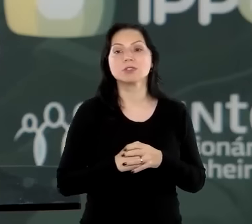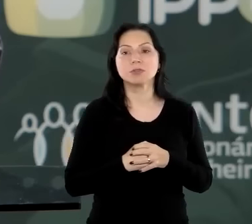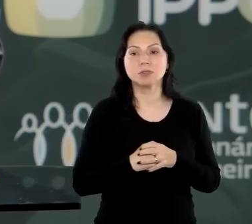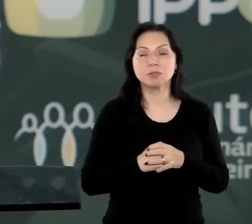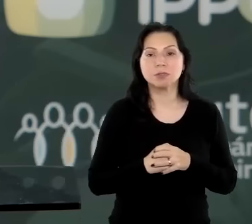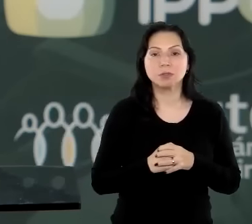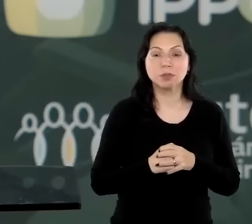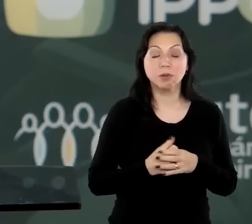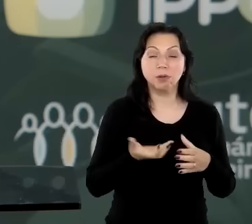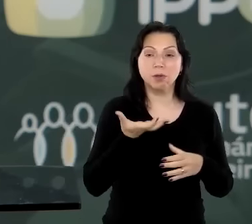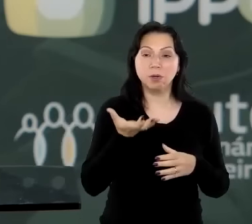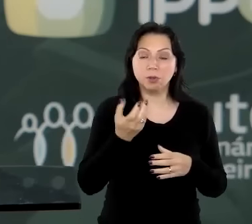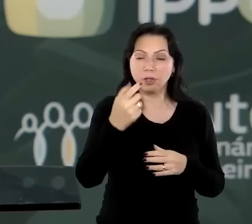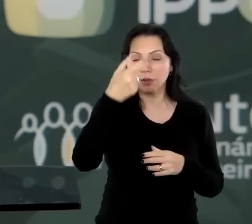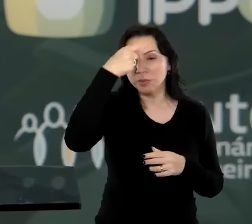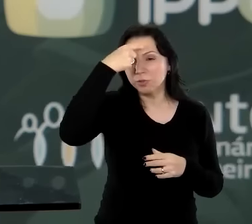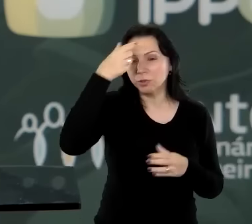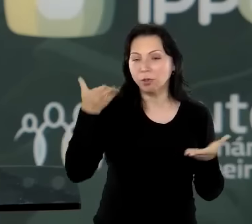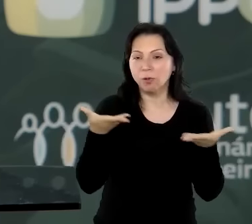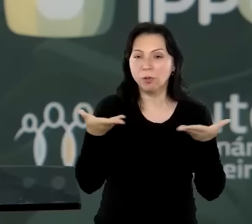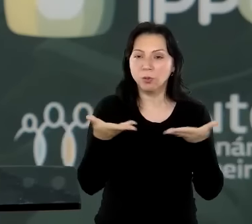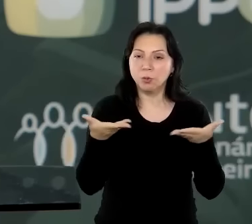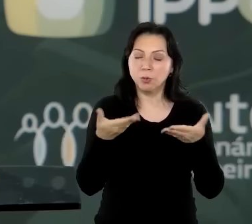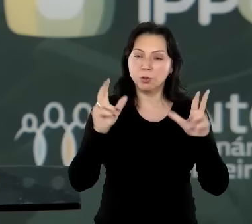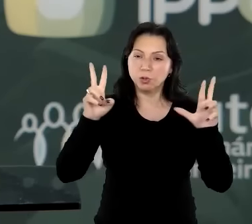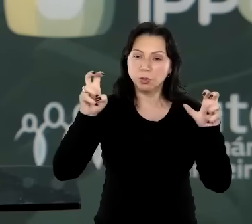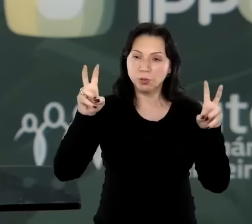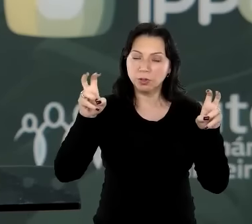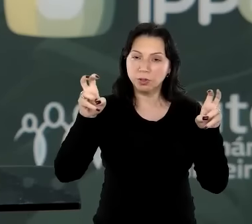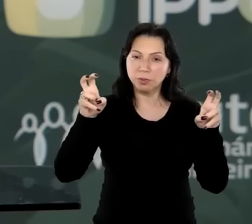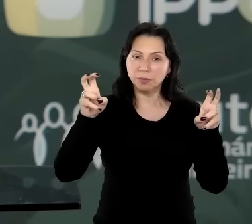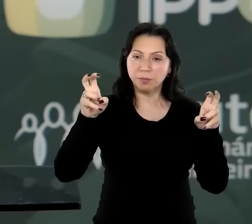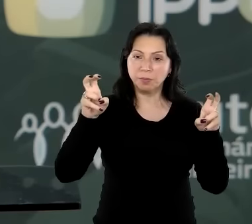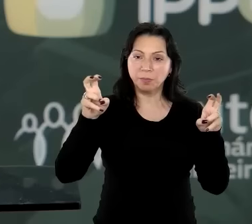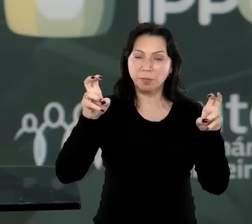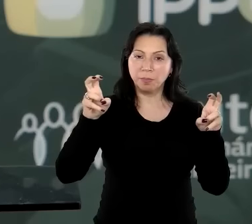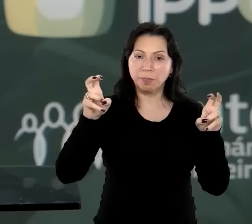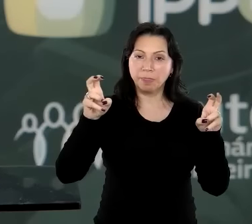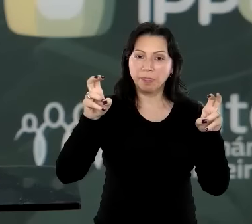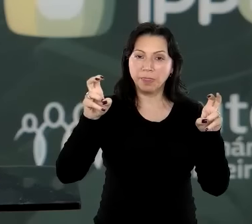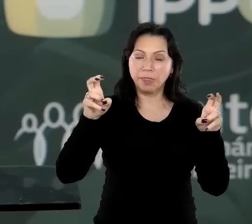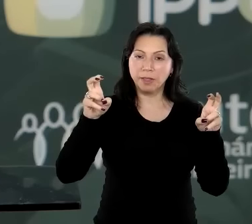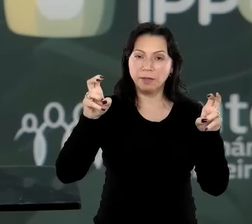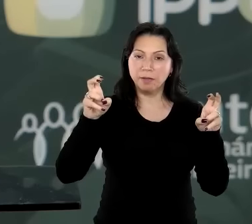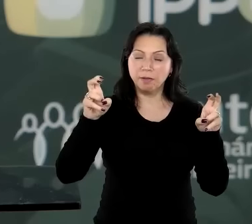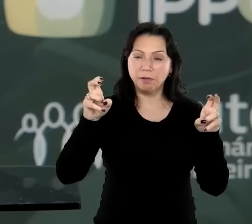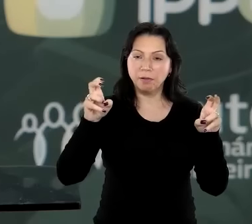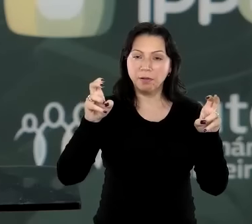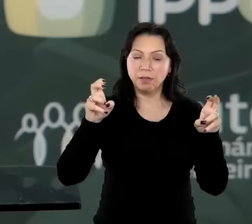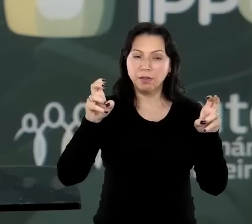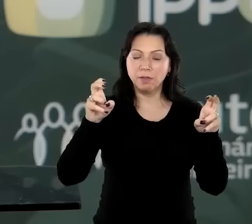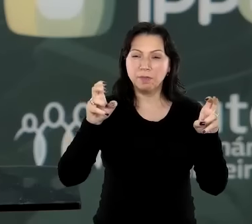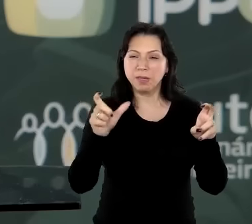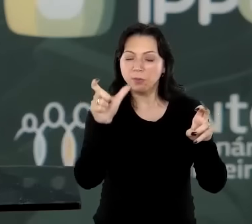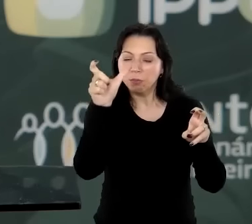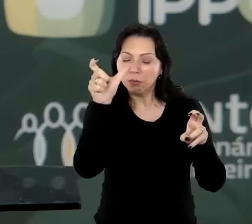Eu gostaria de meditar com vocês sobre o seguinte tema: como ser um crente fiel